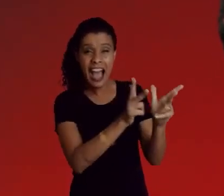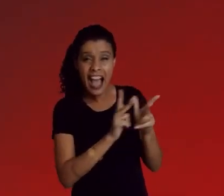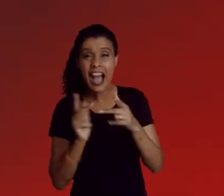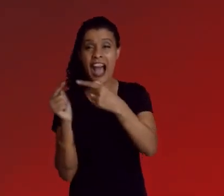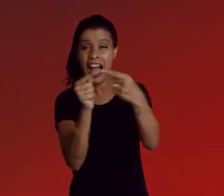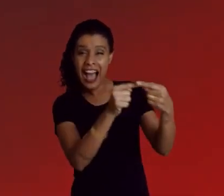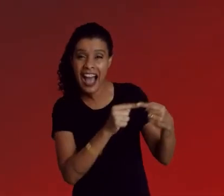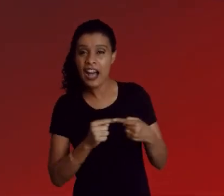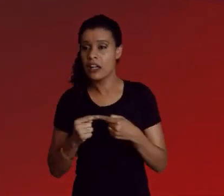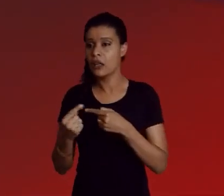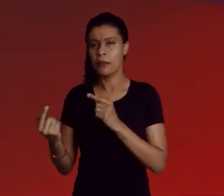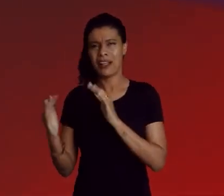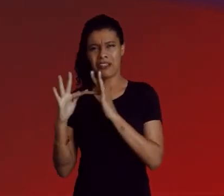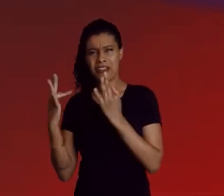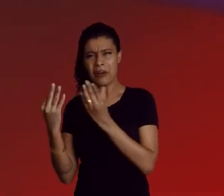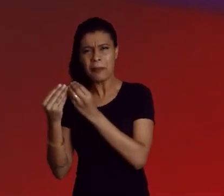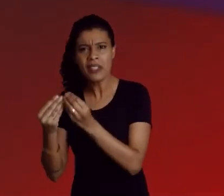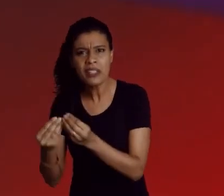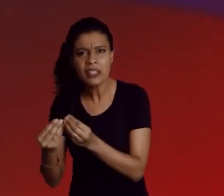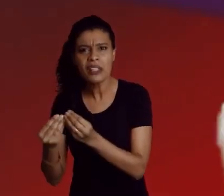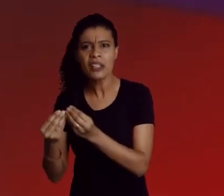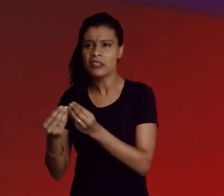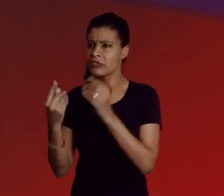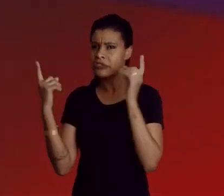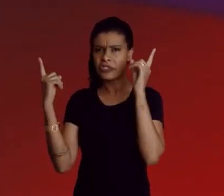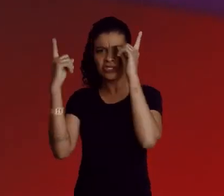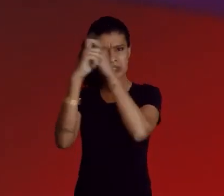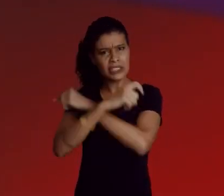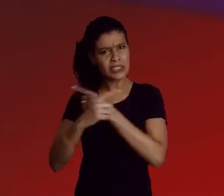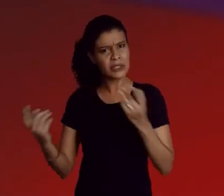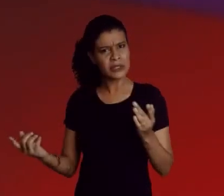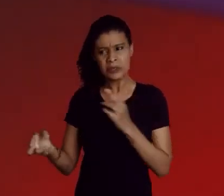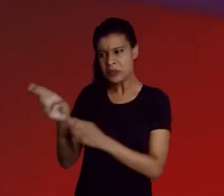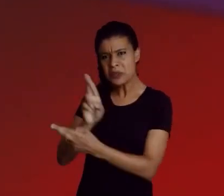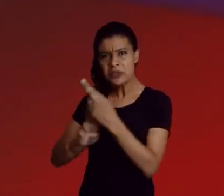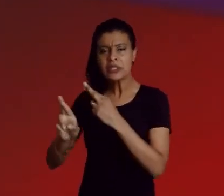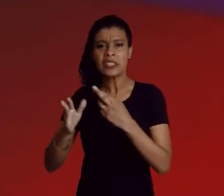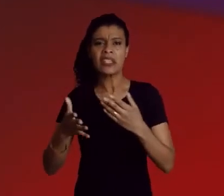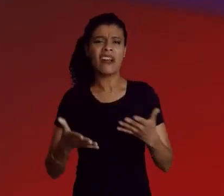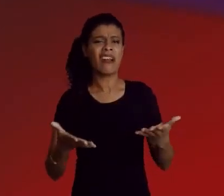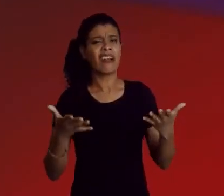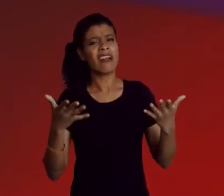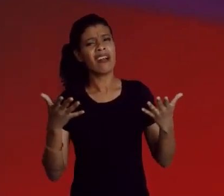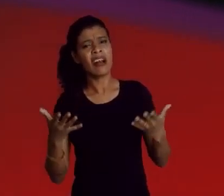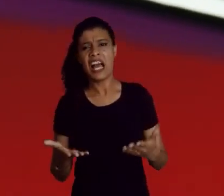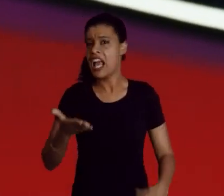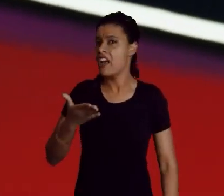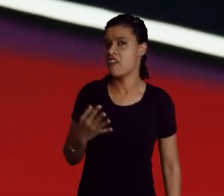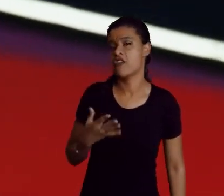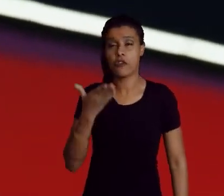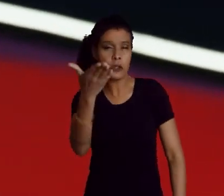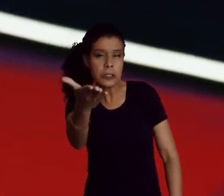Invista. Invista pesado para dar certo o seu relacionamento. Ah, mas é porque você não conhece